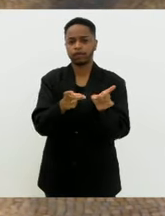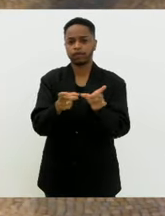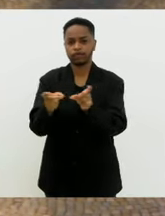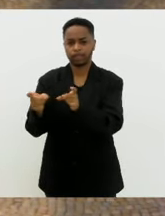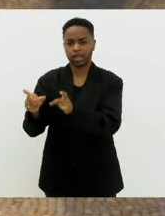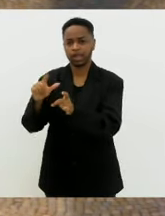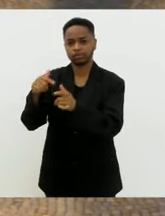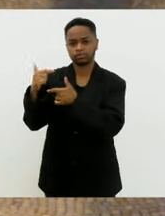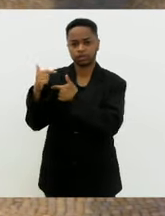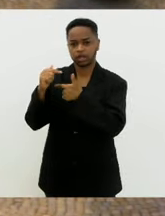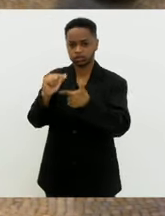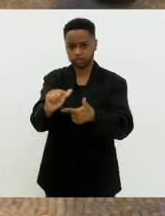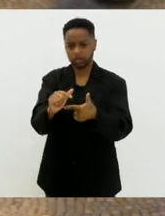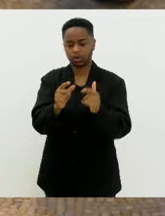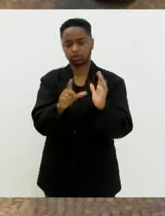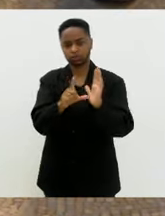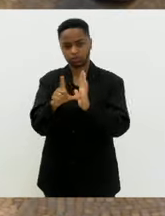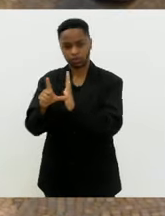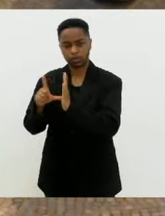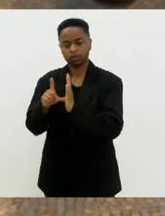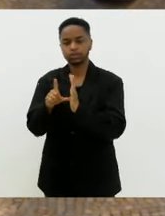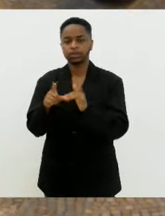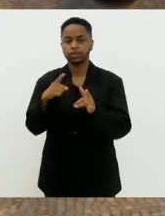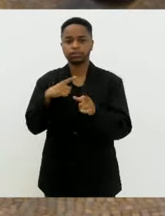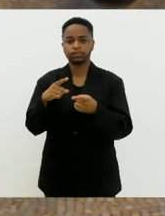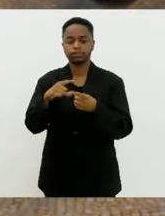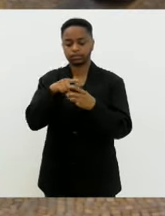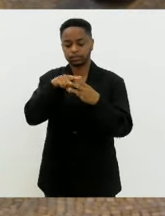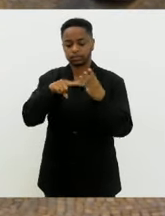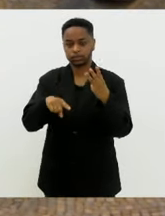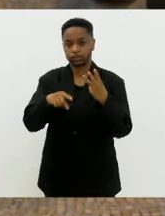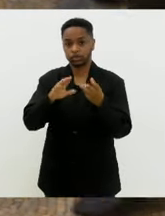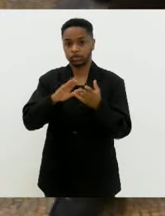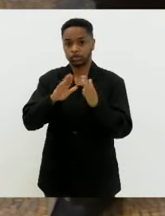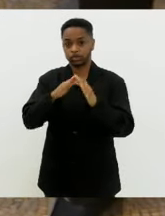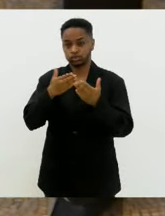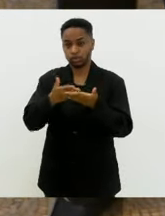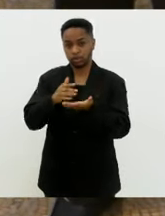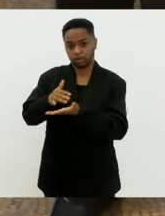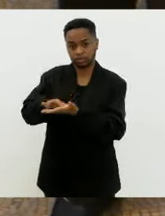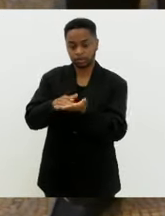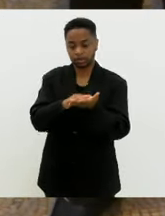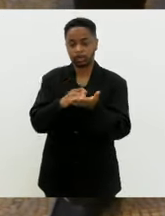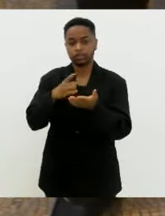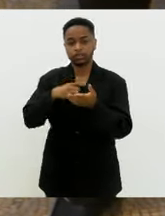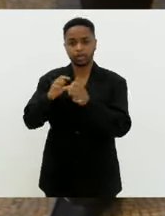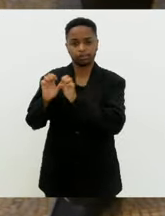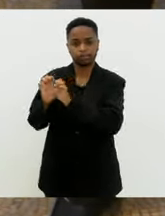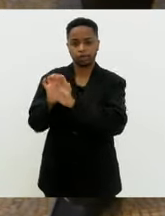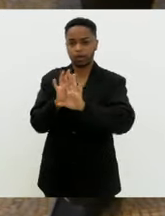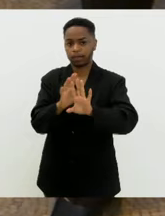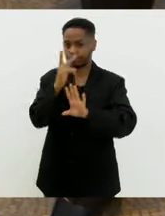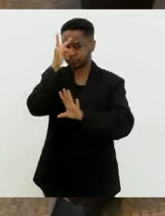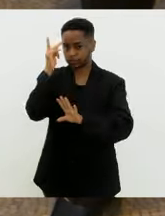tradicional. Madureira, nós temos essas três escolas de samba que reúne muita gente da área do samba, e também tem